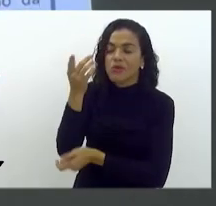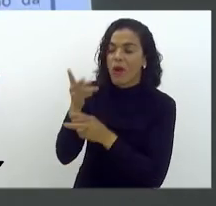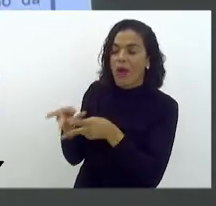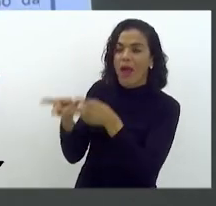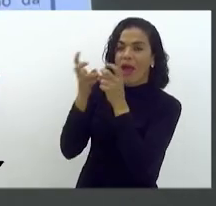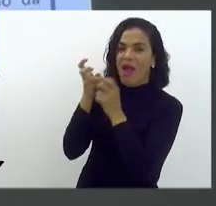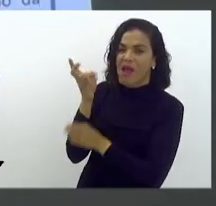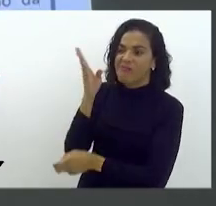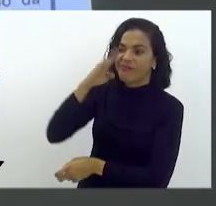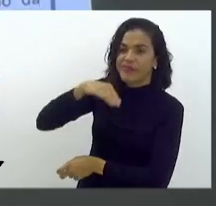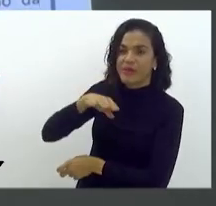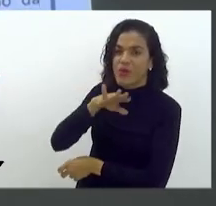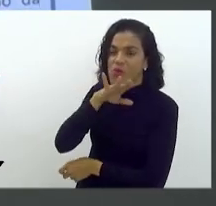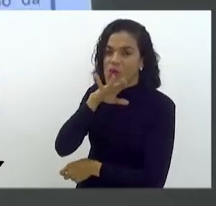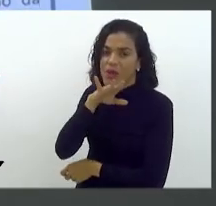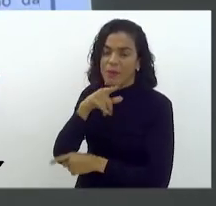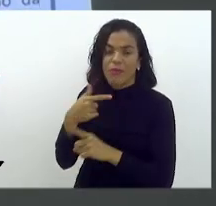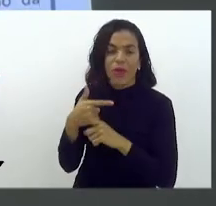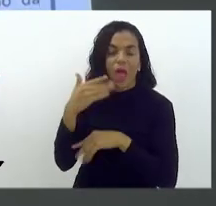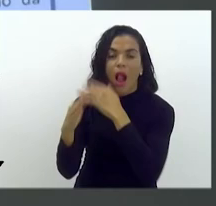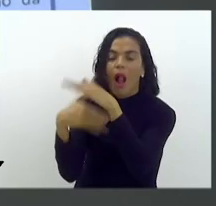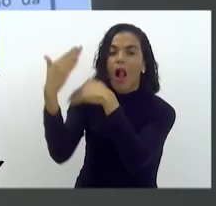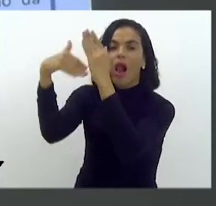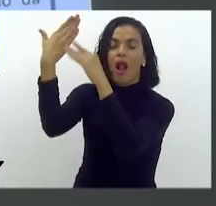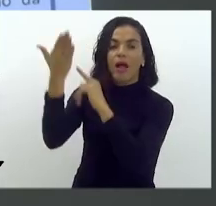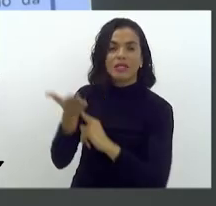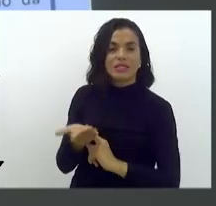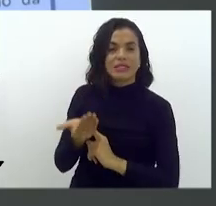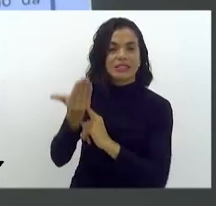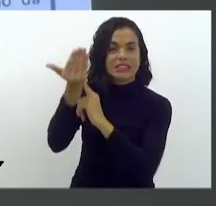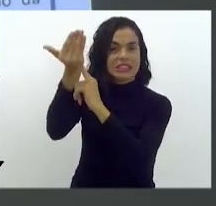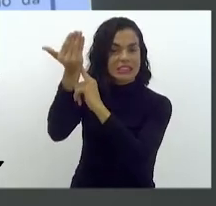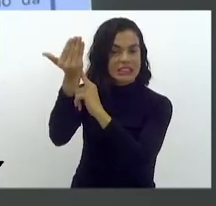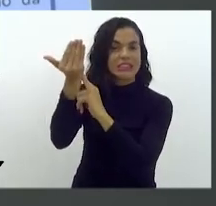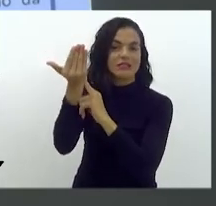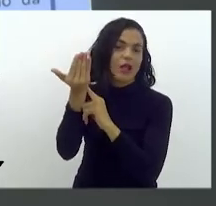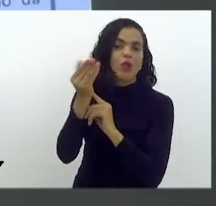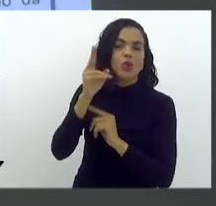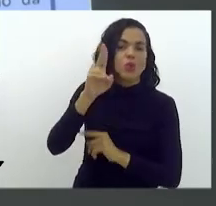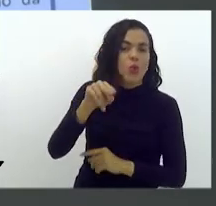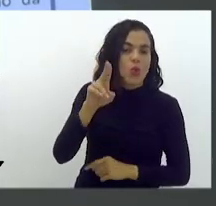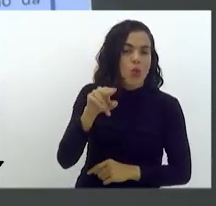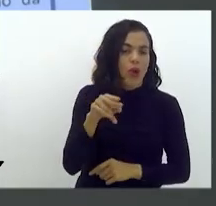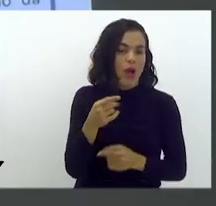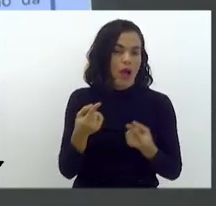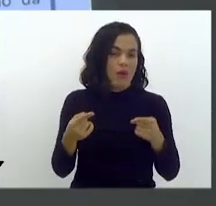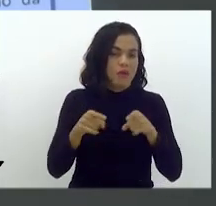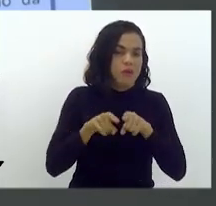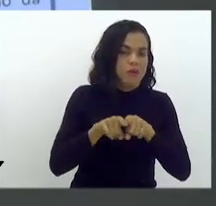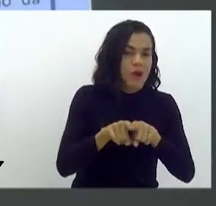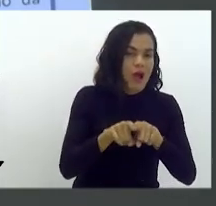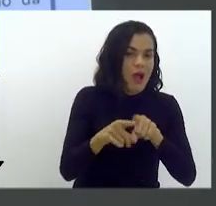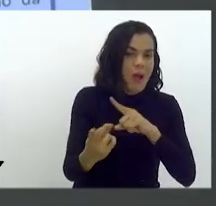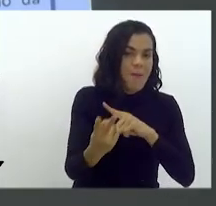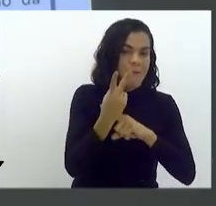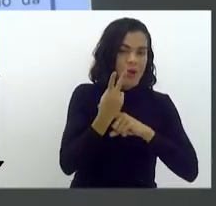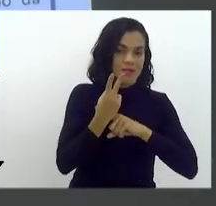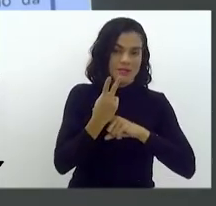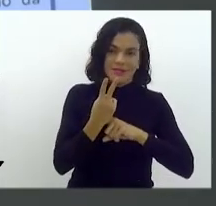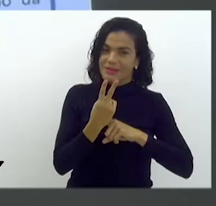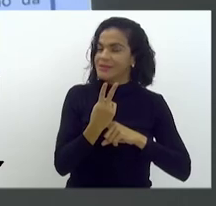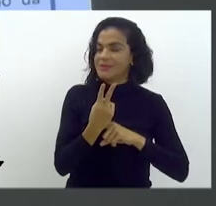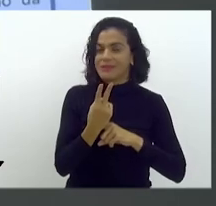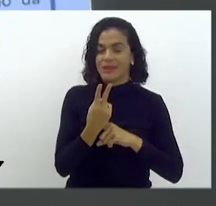né esses avanços tecnológicos nunca ou quase nunca vem um paralelo a isso uma proteção